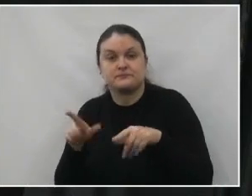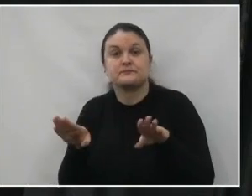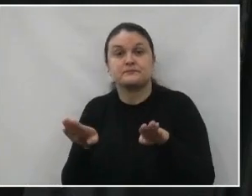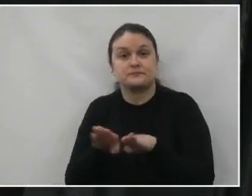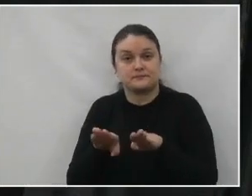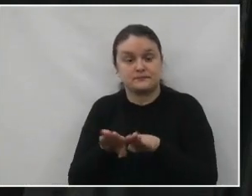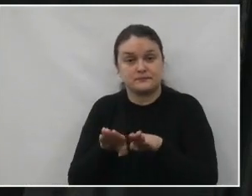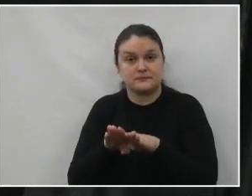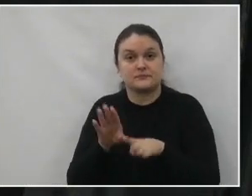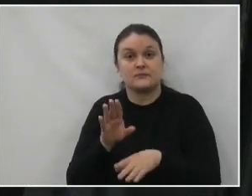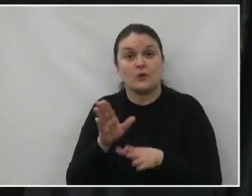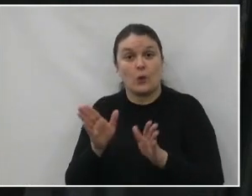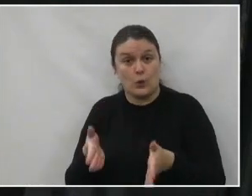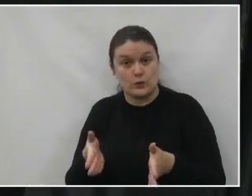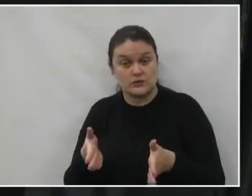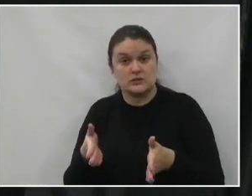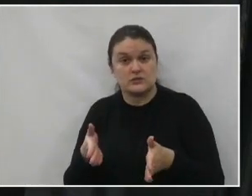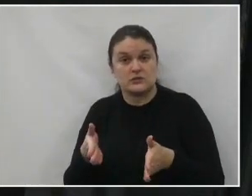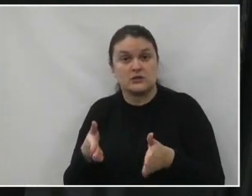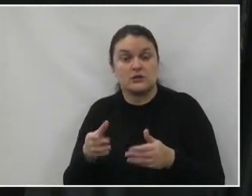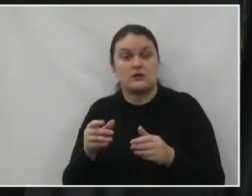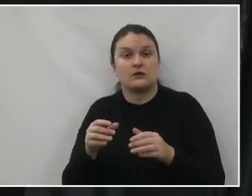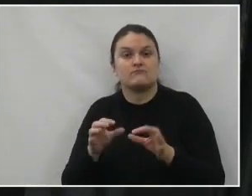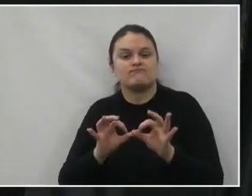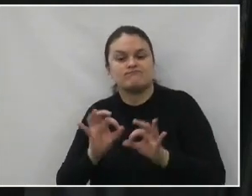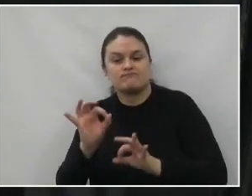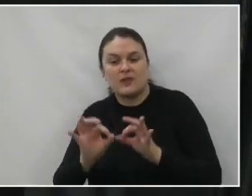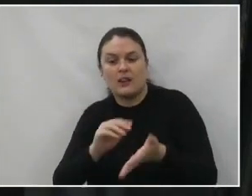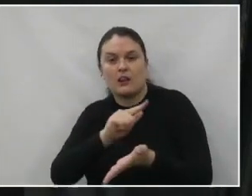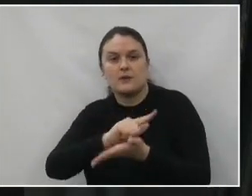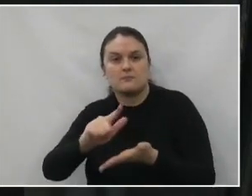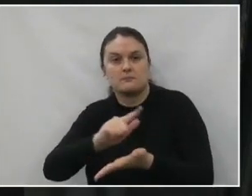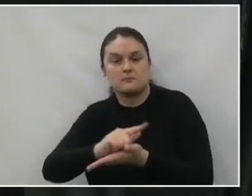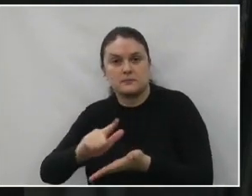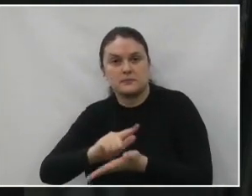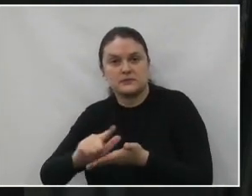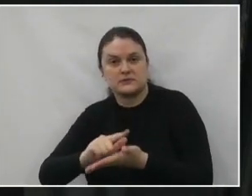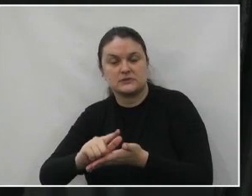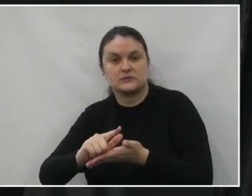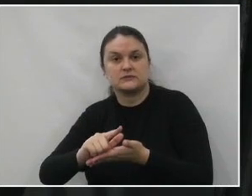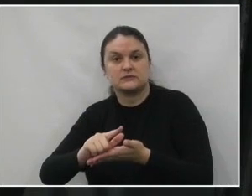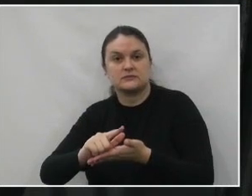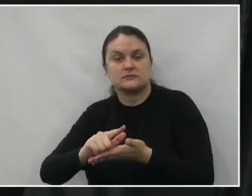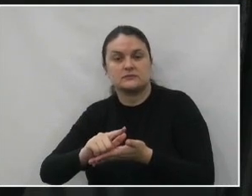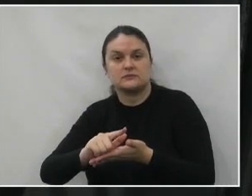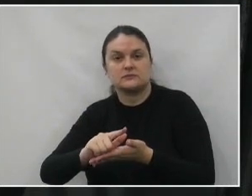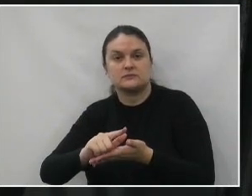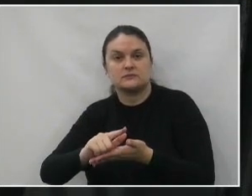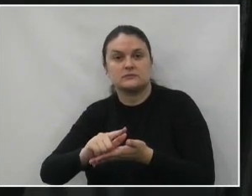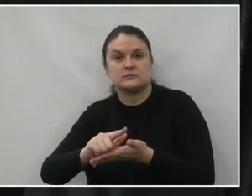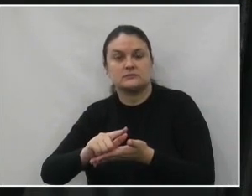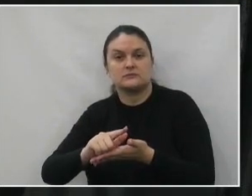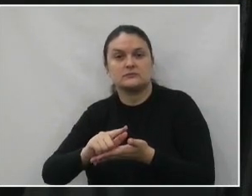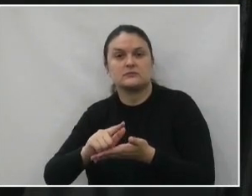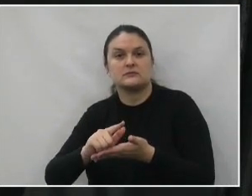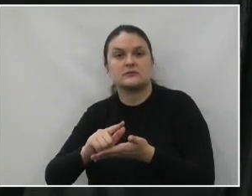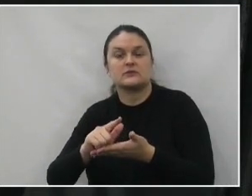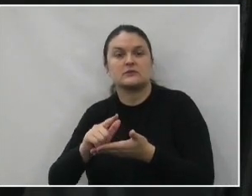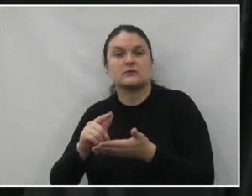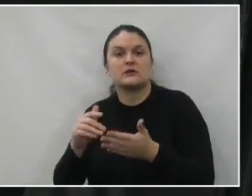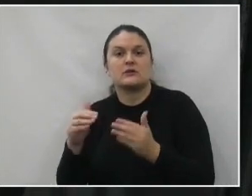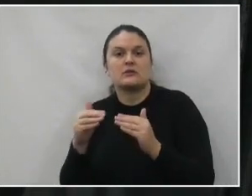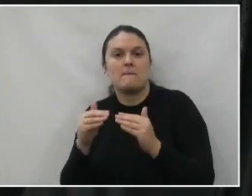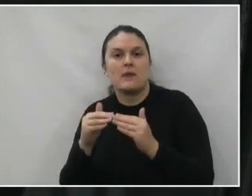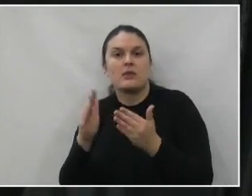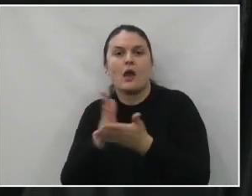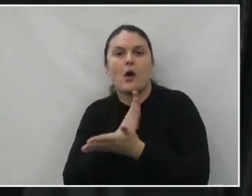Também, no dia de hoje, manutenção, limpeza e também a colocação